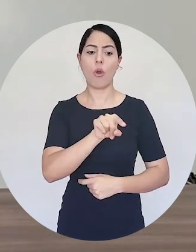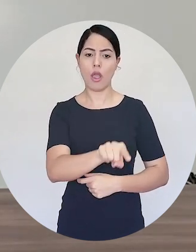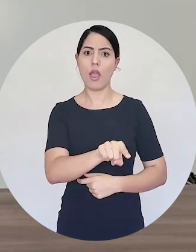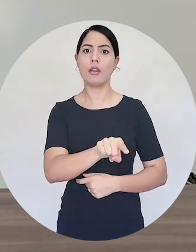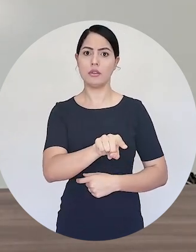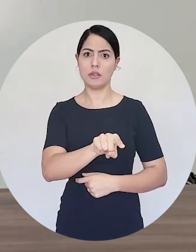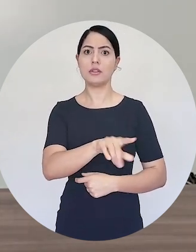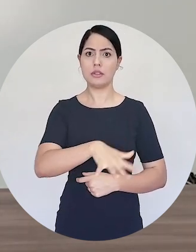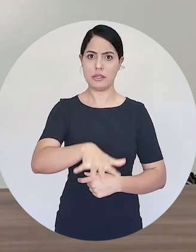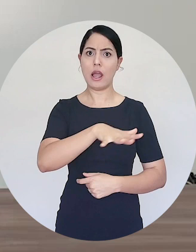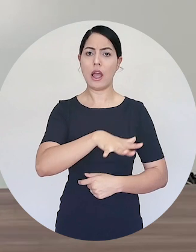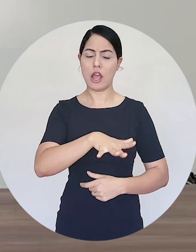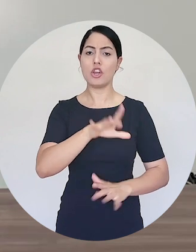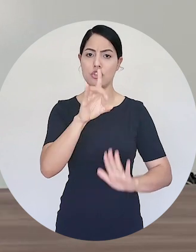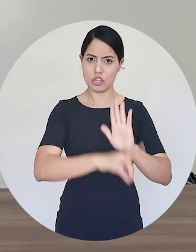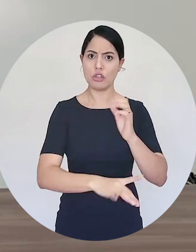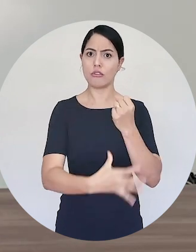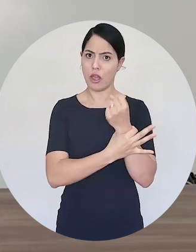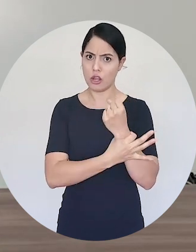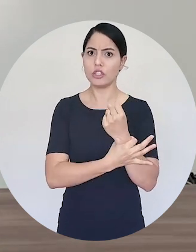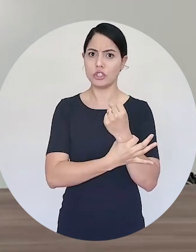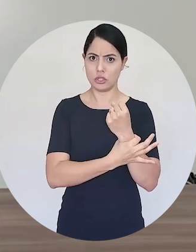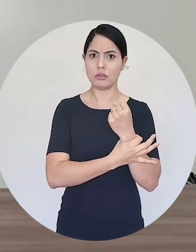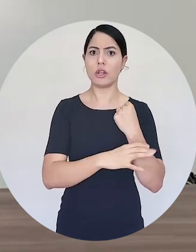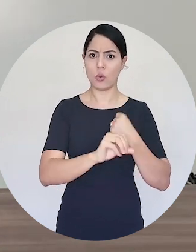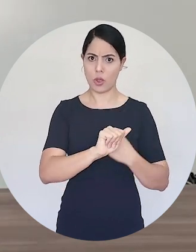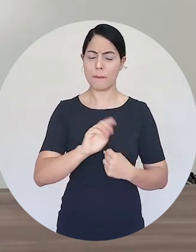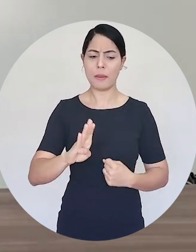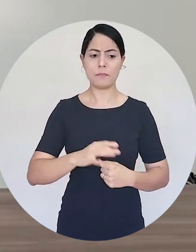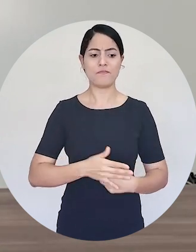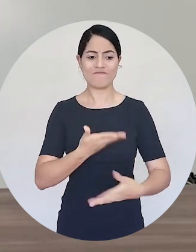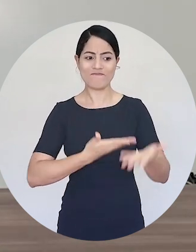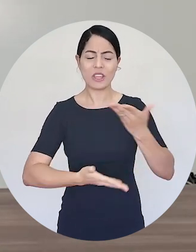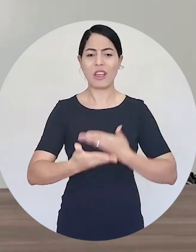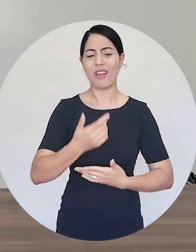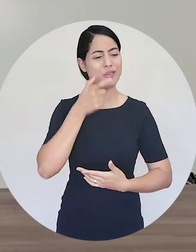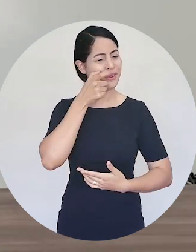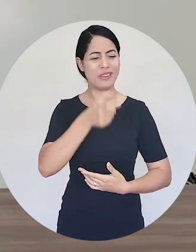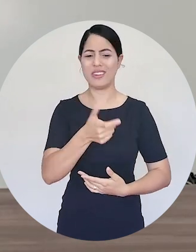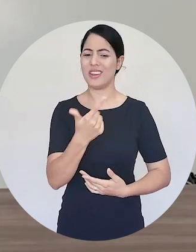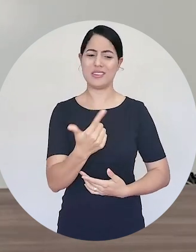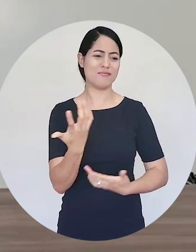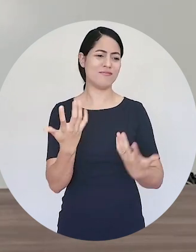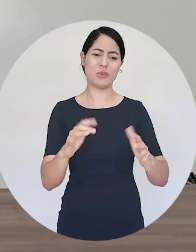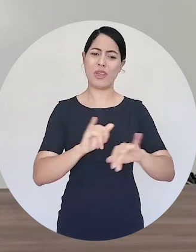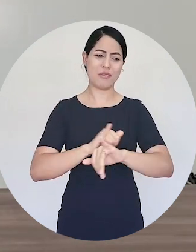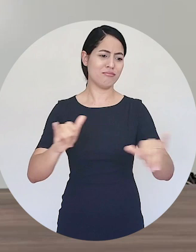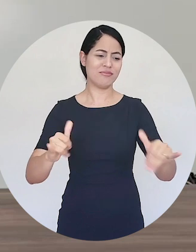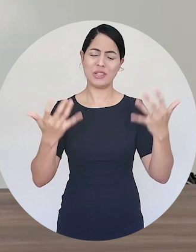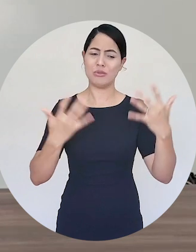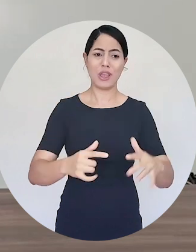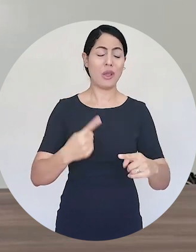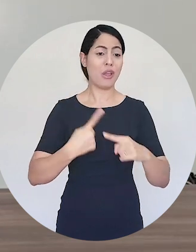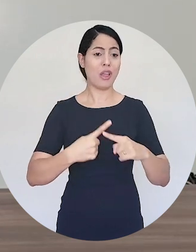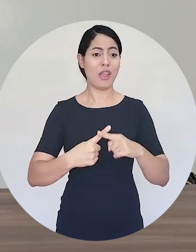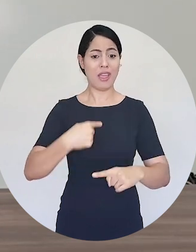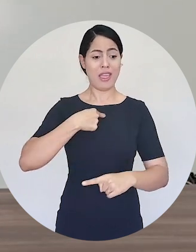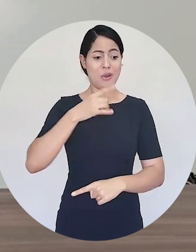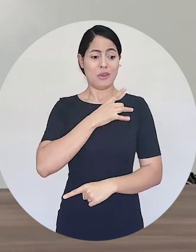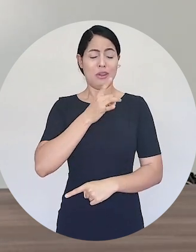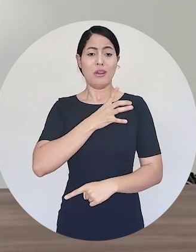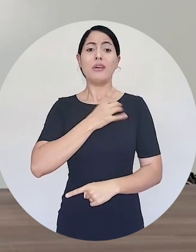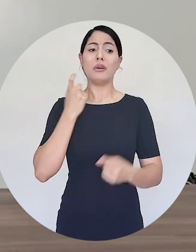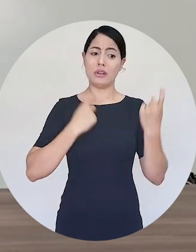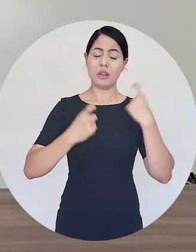disse a ele que tinha recebido esta ligação de ameaça e que, por causa disso, eu não tinha interesse em colocar para frente, pois me